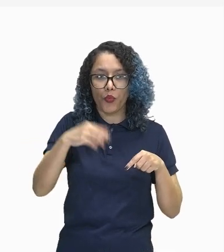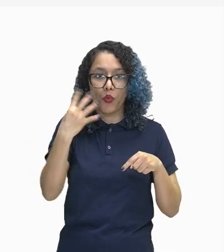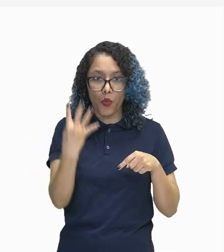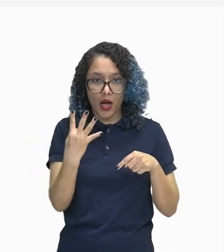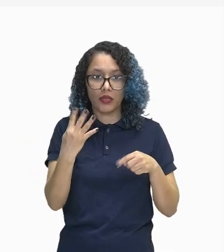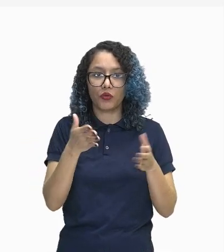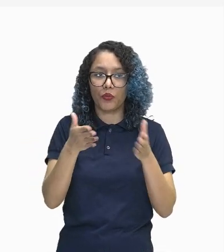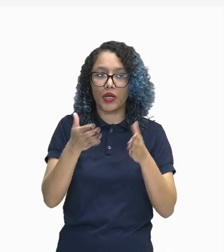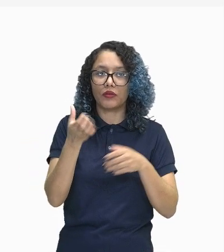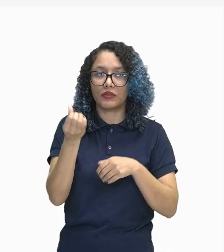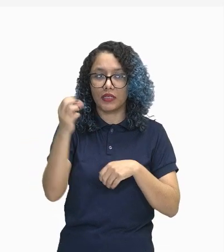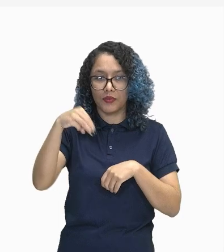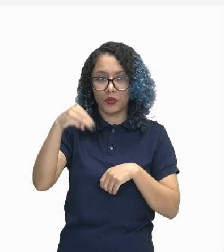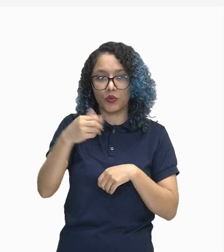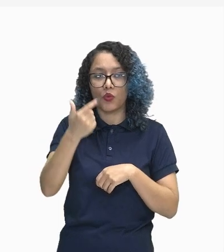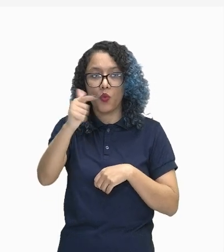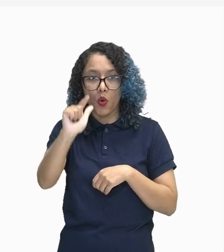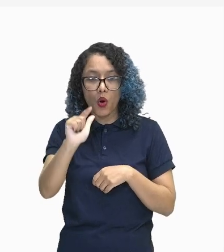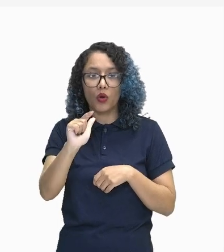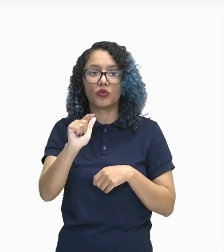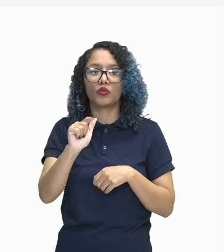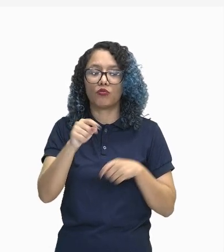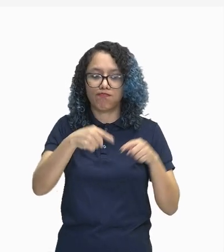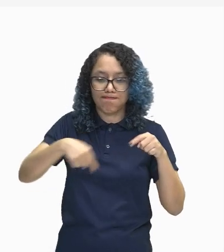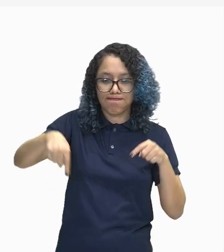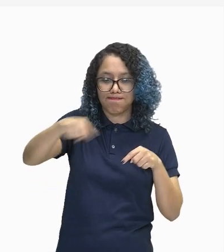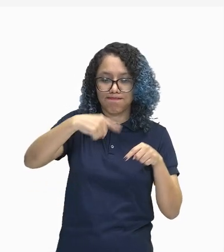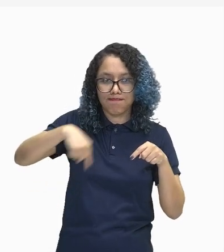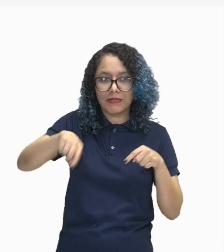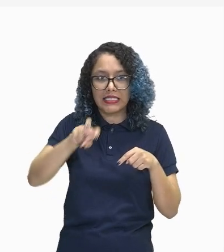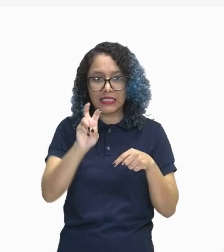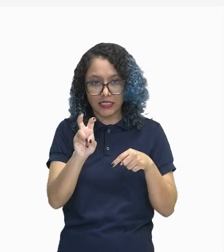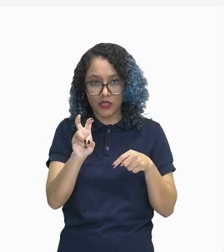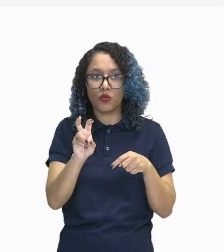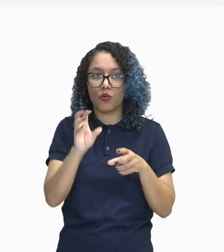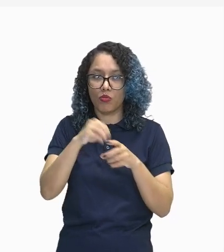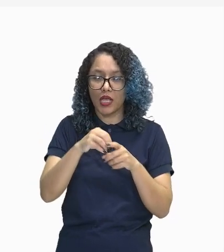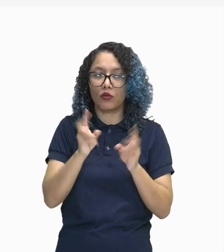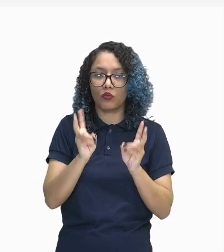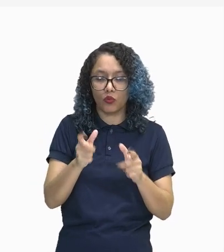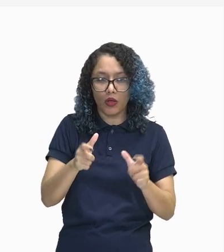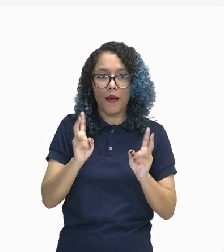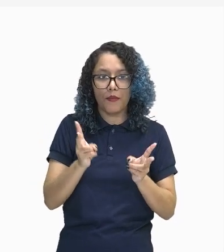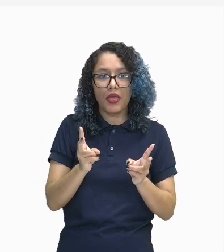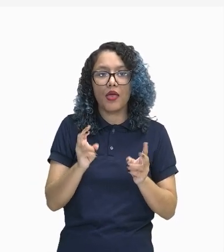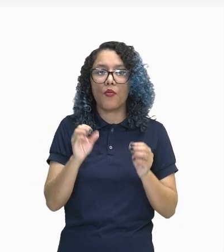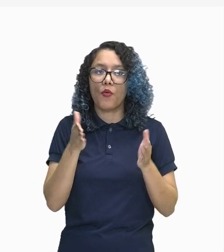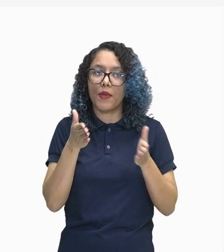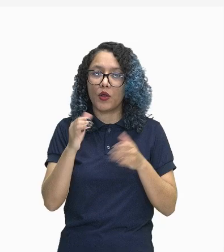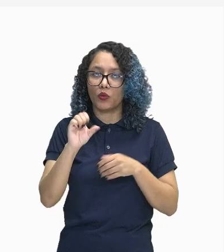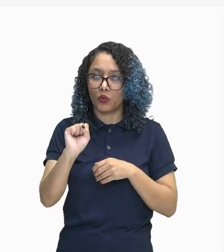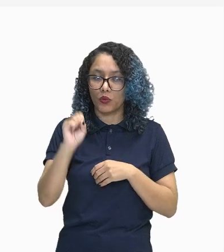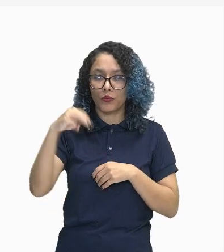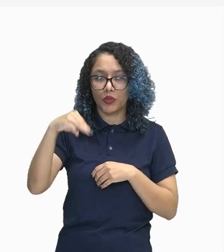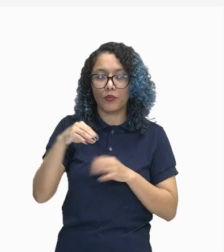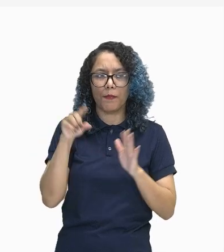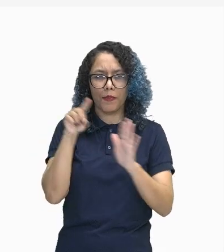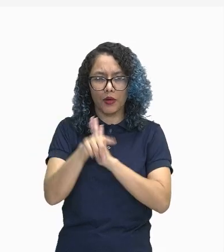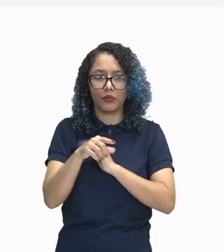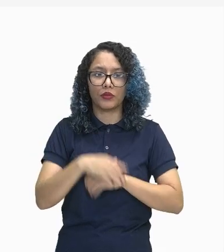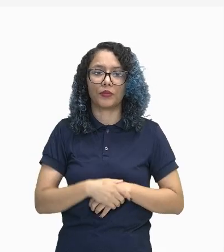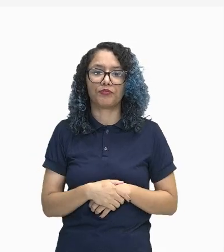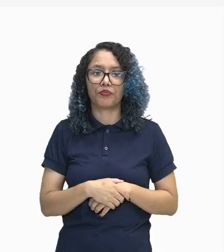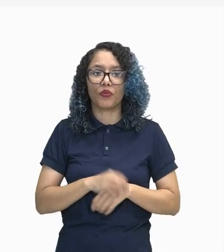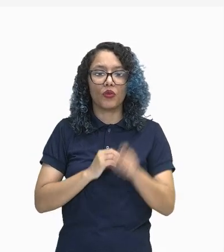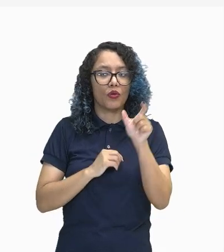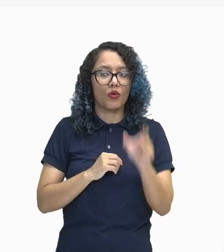minutos, enquanto João completa 5 voltas na mesma pista em 8 minutos. Pergunta: quem é o piloto mais